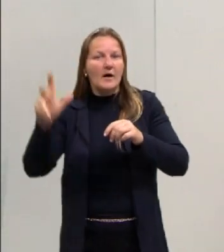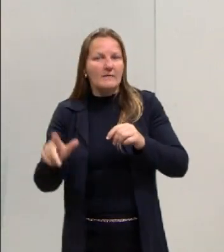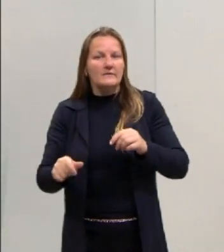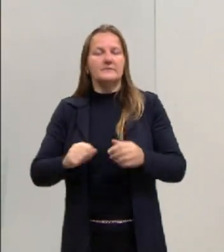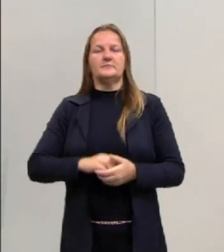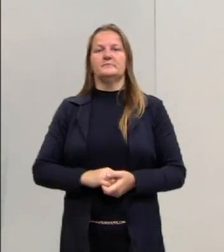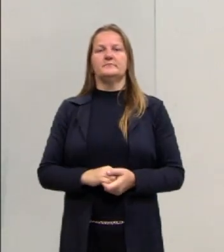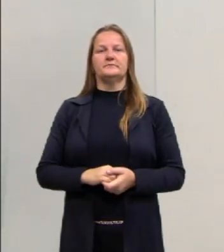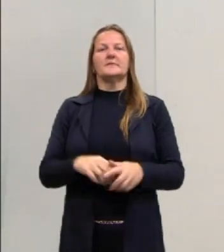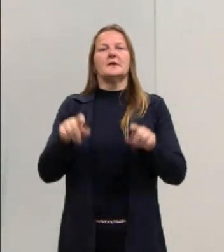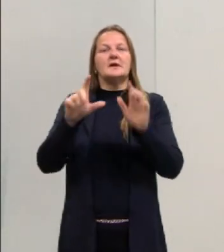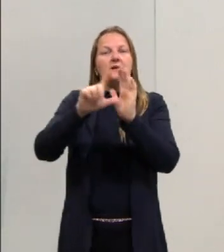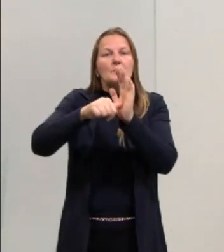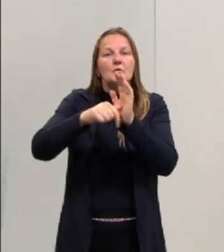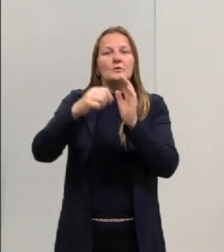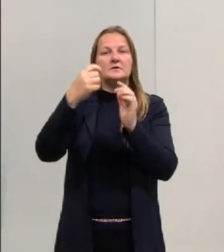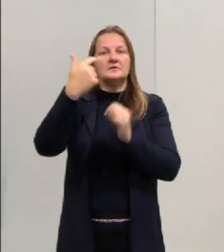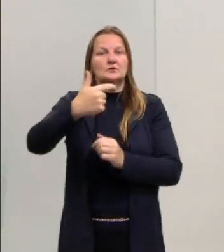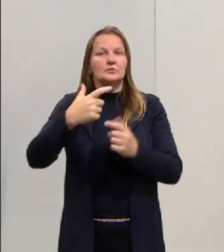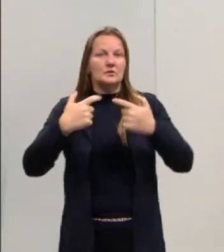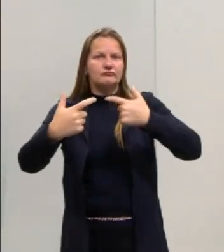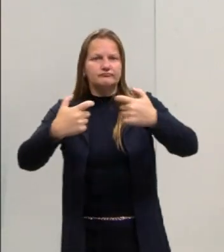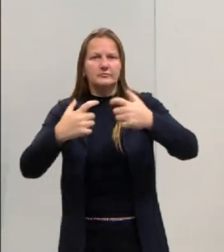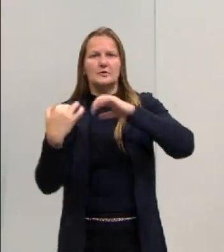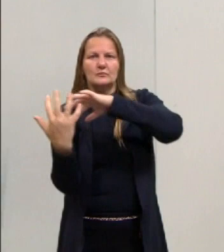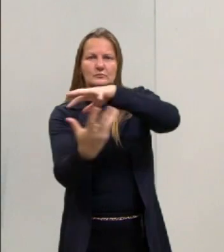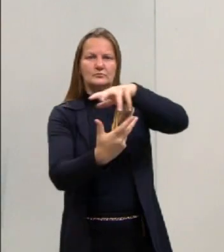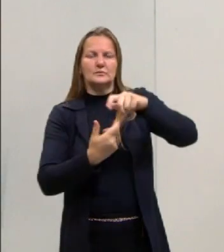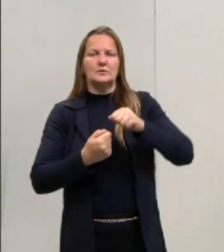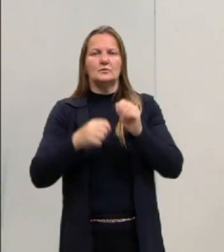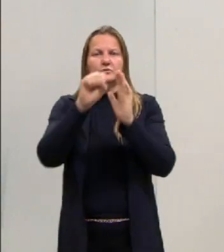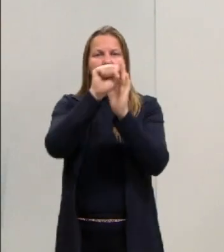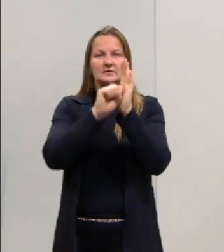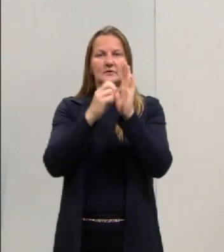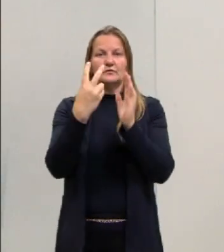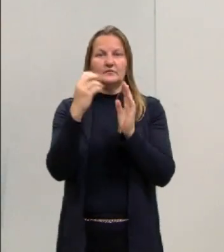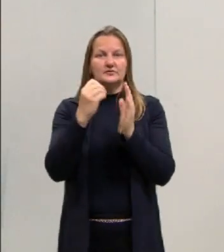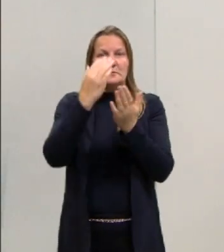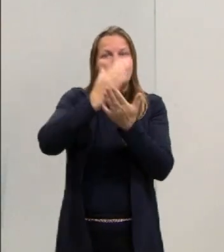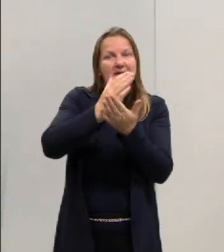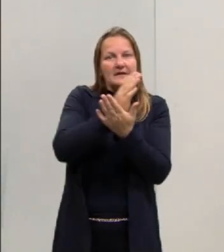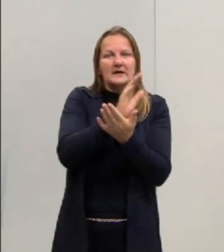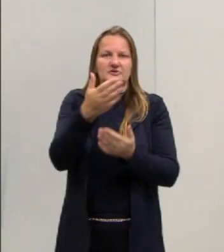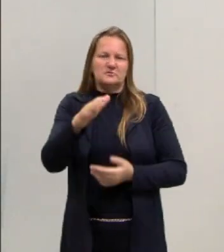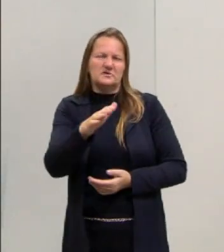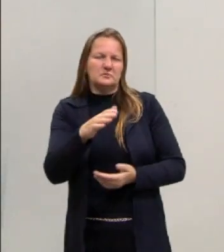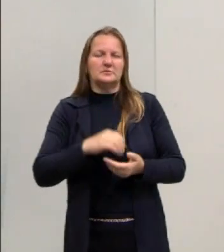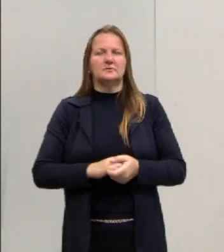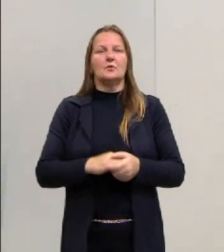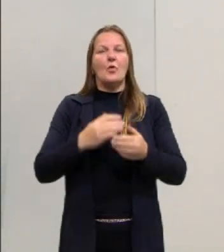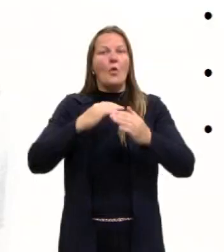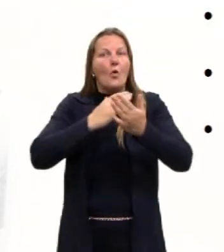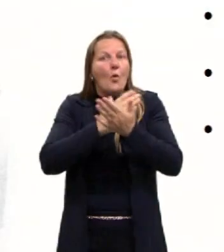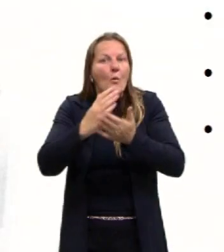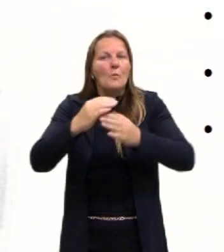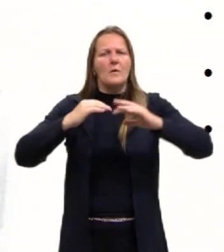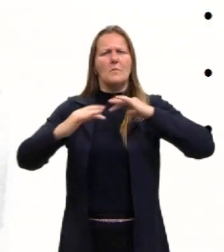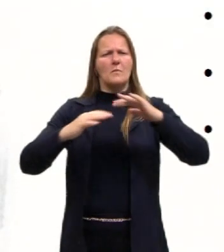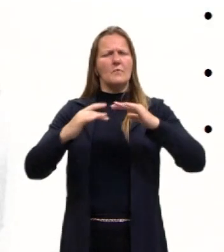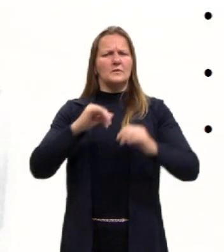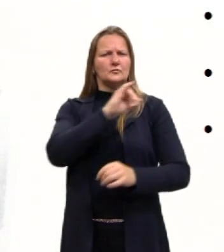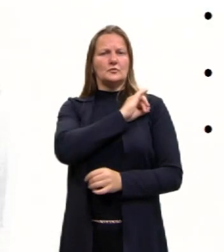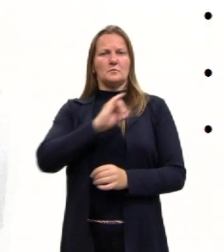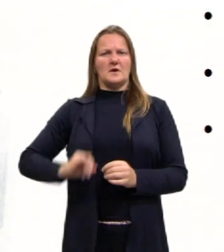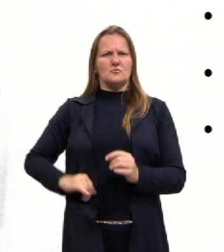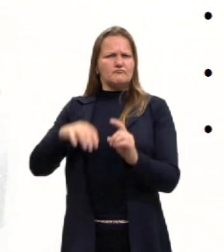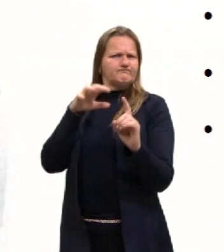depois da segunda guerra mundial na segunda metade do século 20 começa esse movimento para lutar contra esse imperialismo